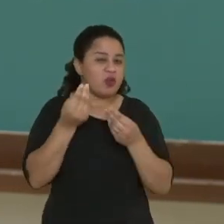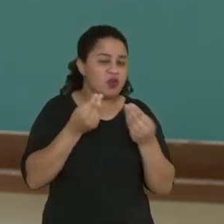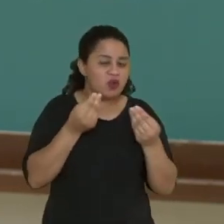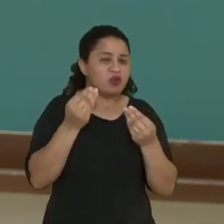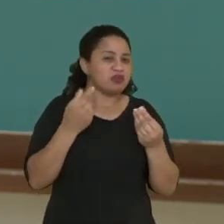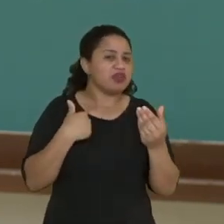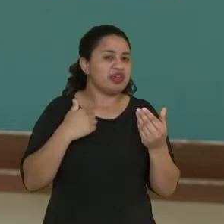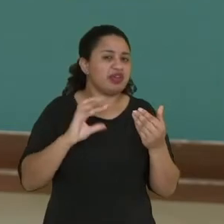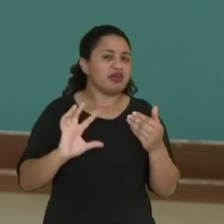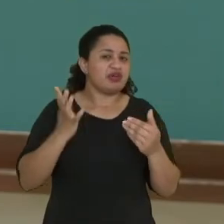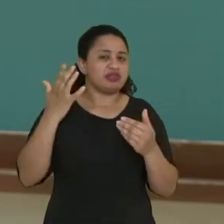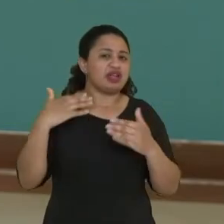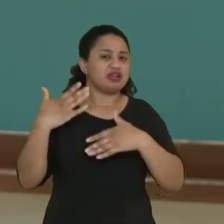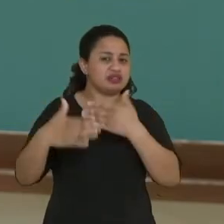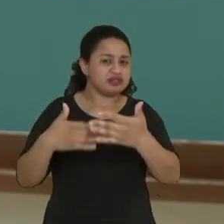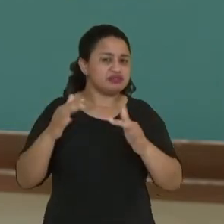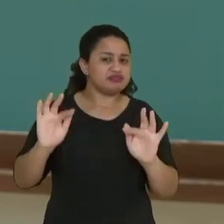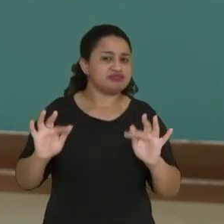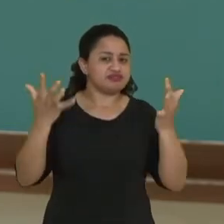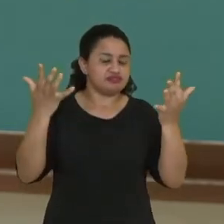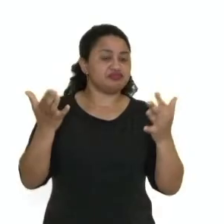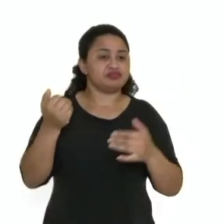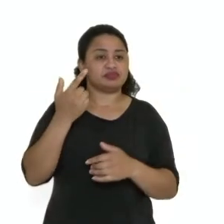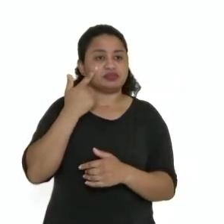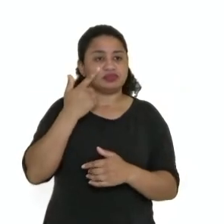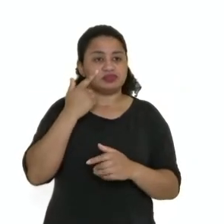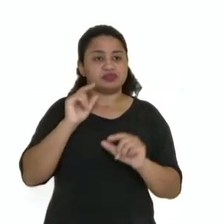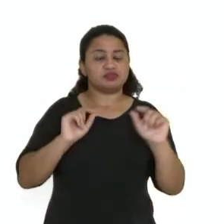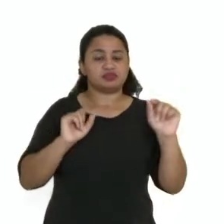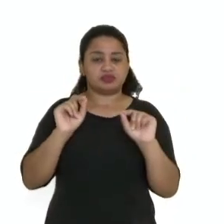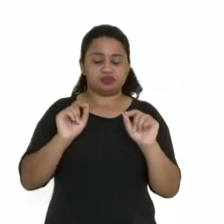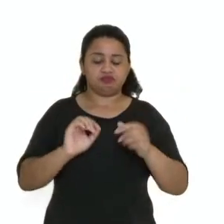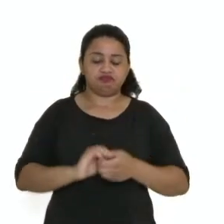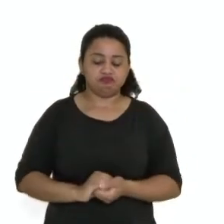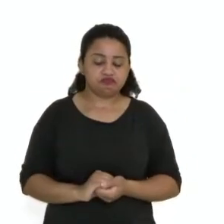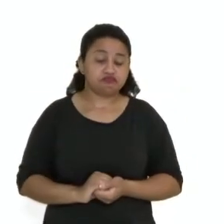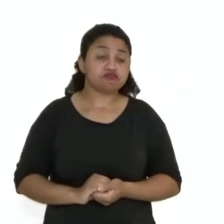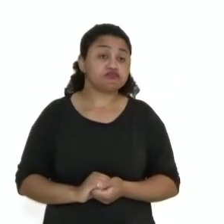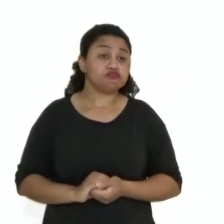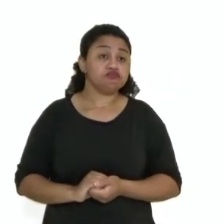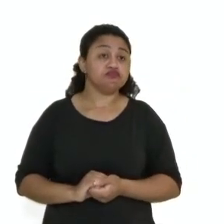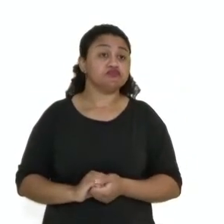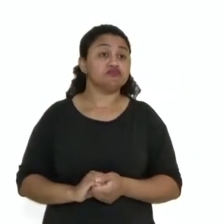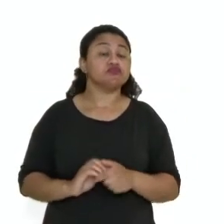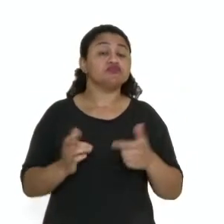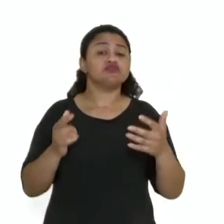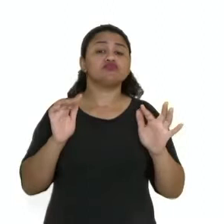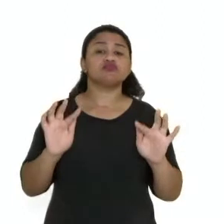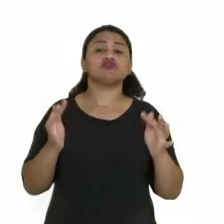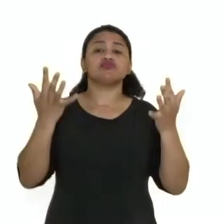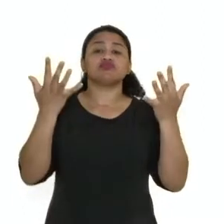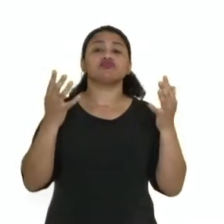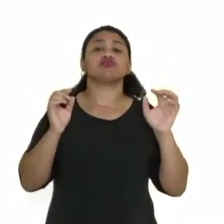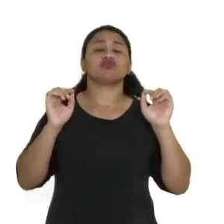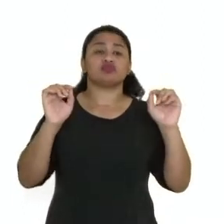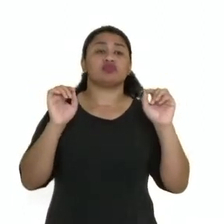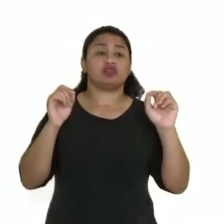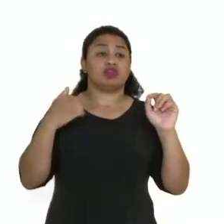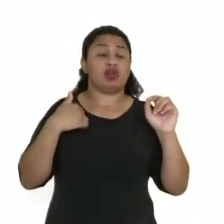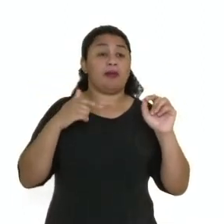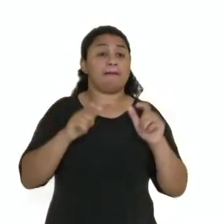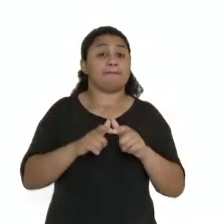como funciona, então, esse festival? Vamos lá. Olha lá. Então, o Festival de Parintins, ele é considerado uma